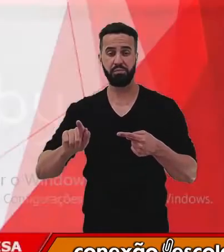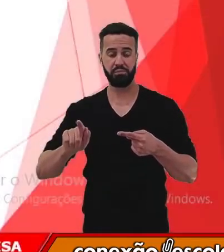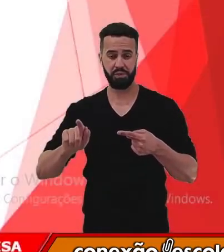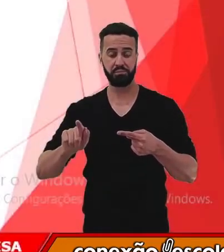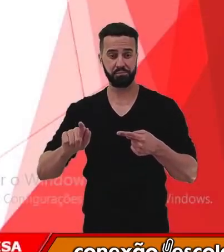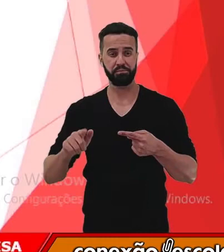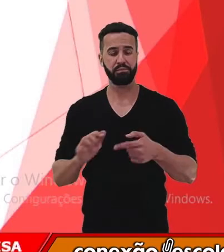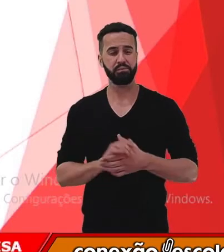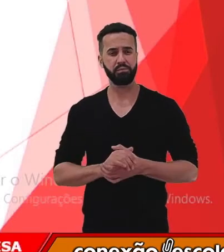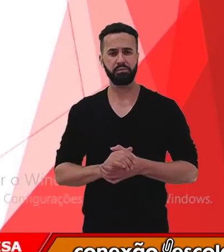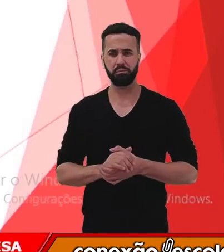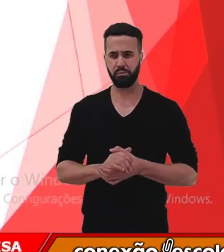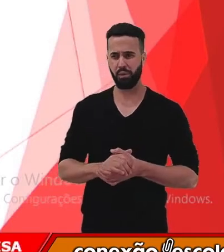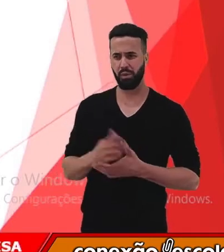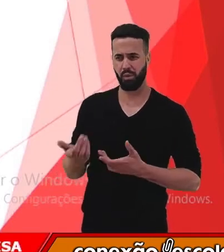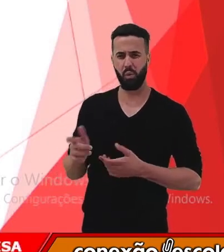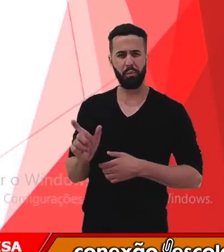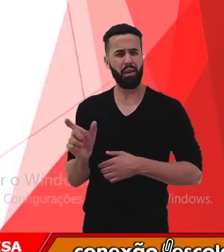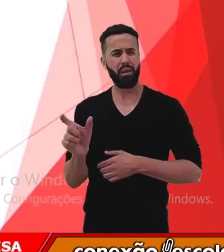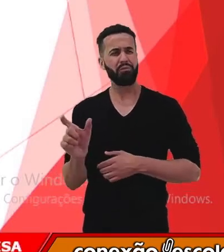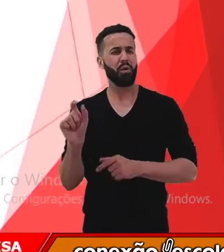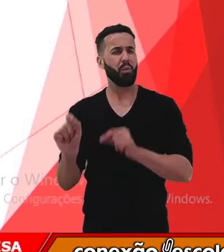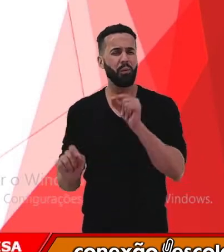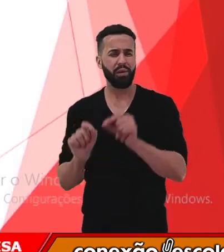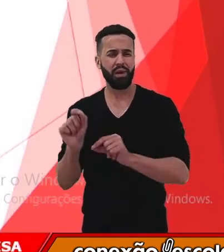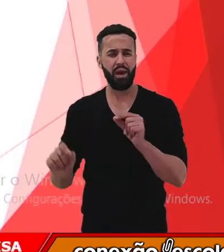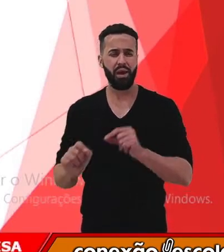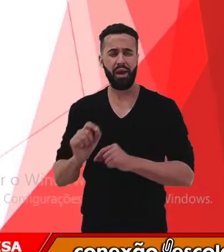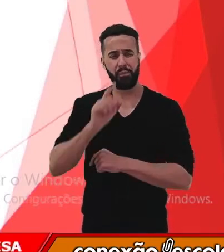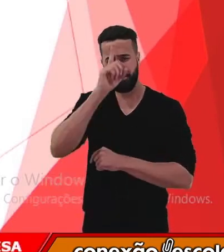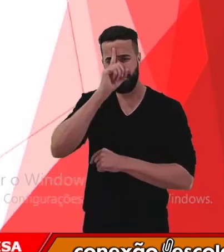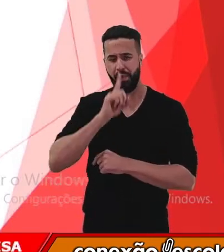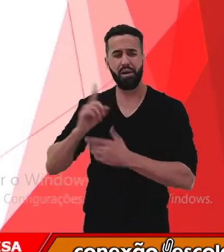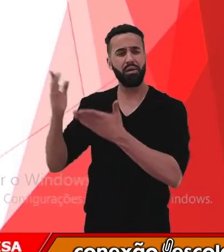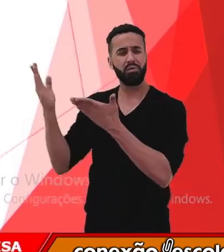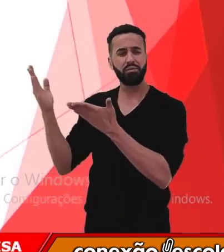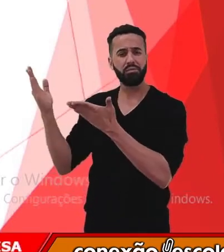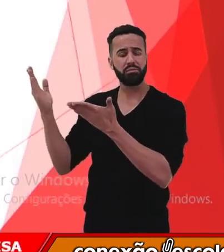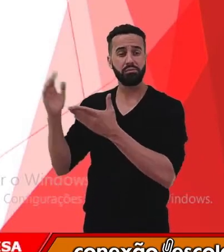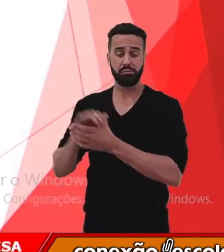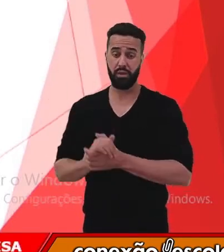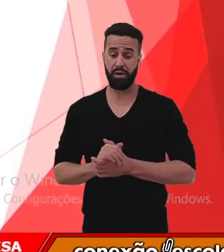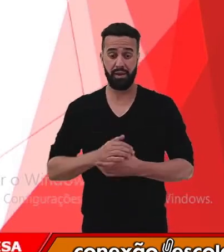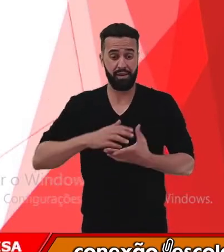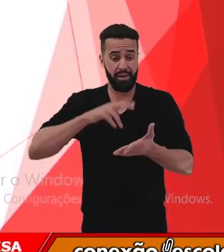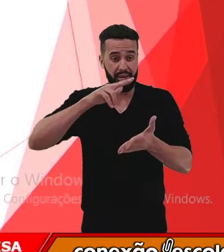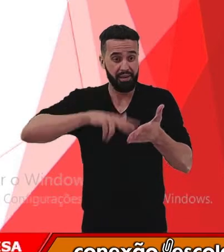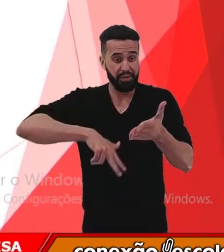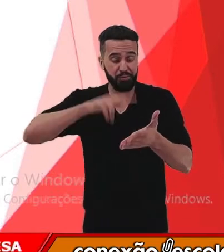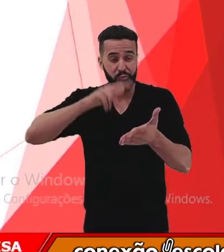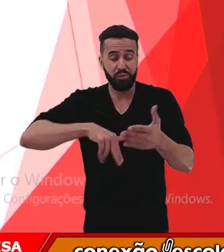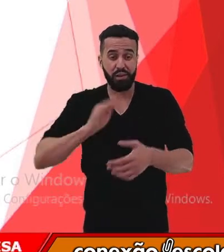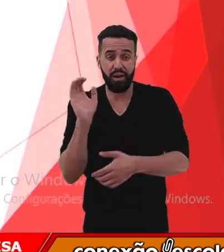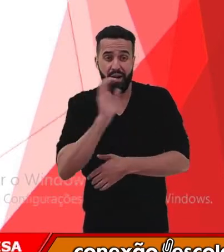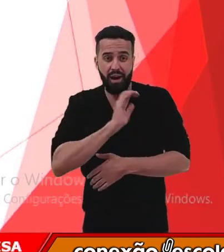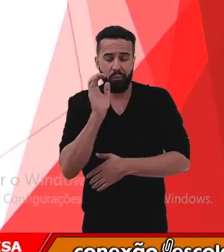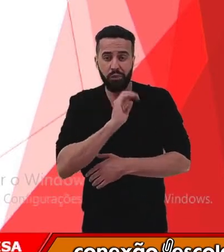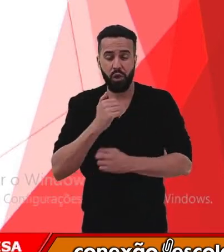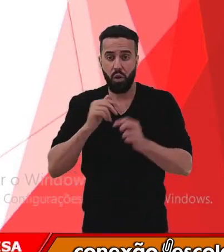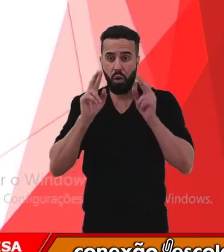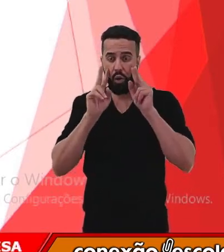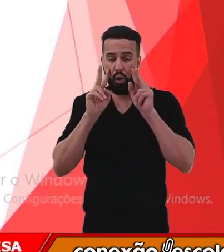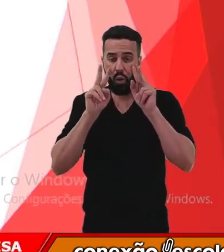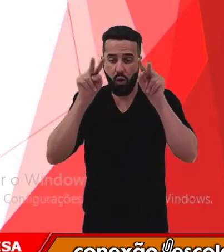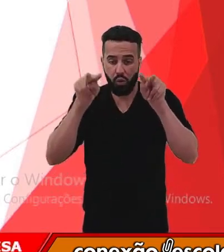Skimming. Professor, o que é skimming? Em primeiro lugar, skimming é uma leitura rápida, é uma leitura com os olhos.